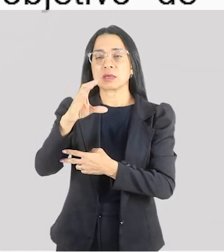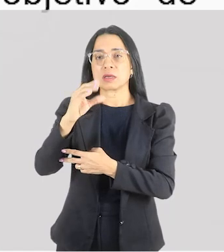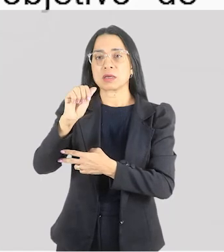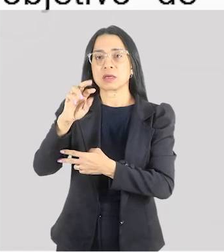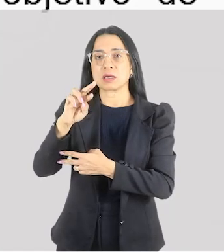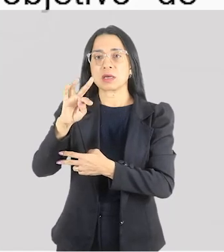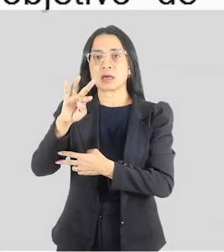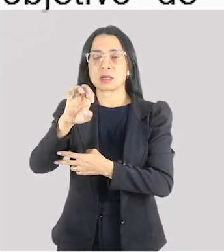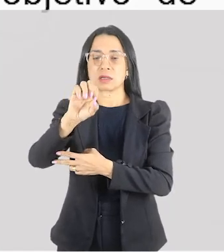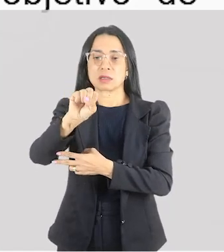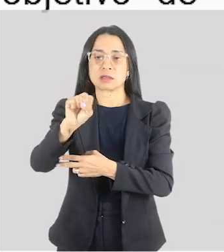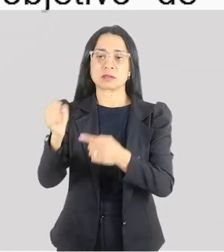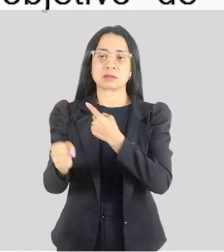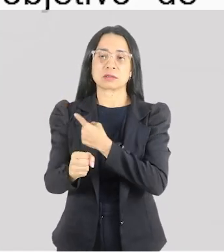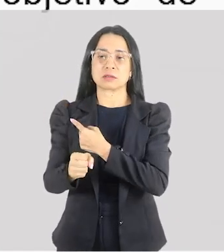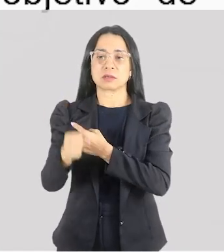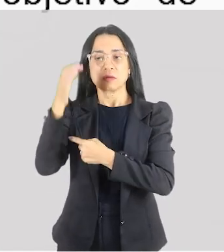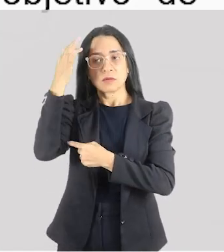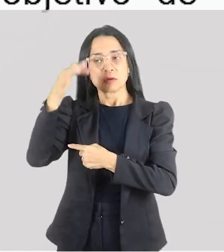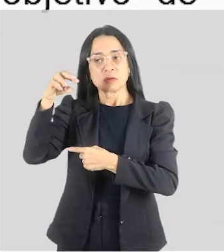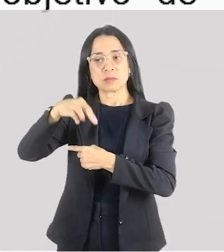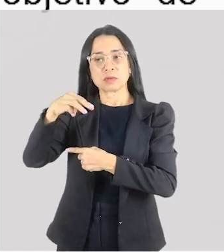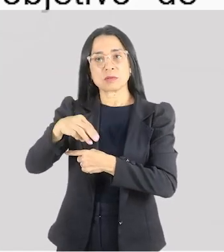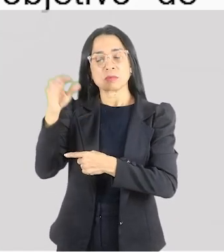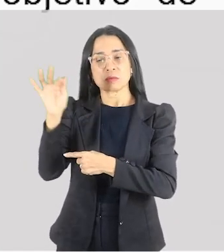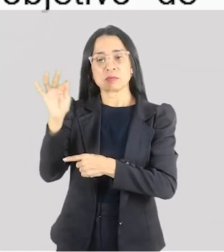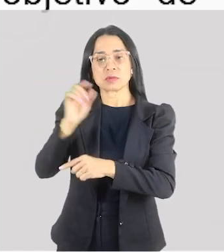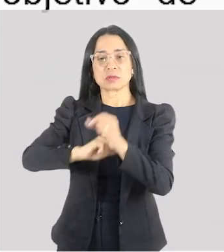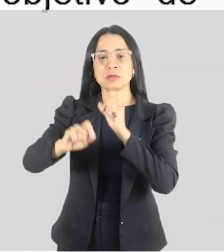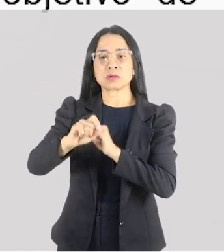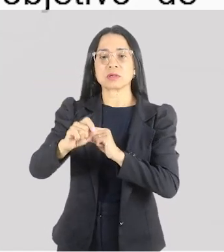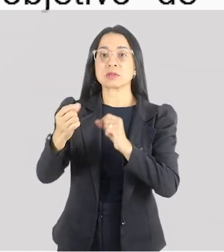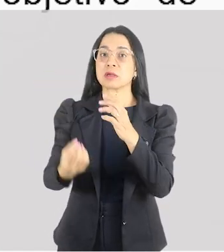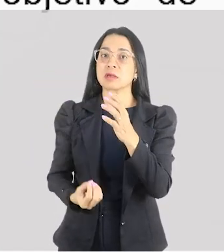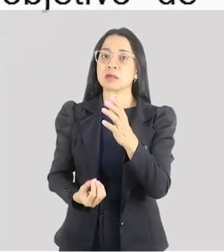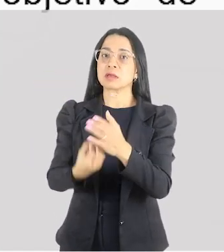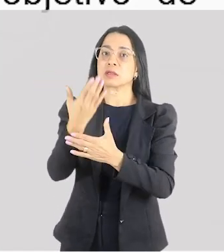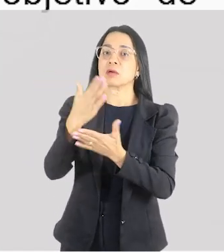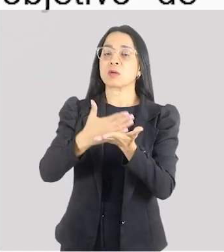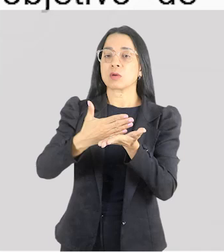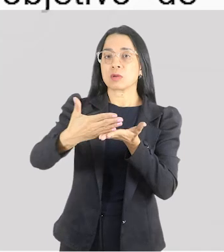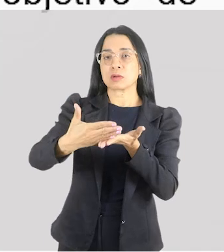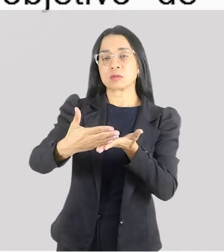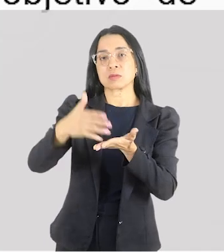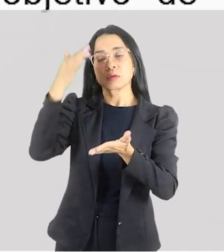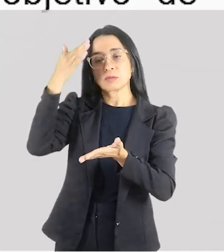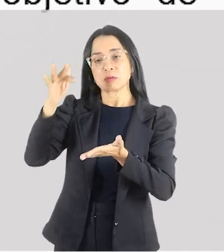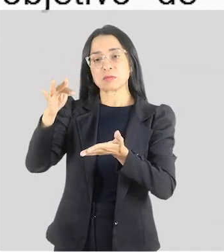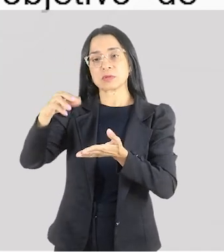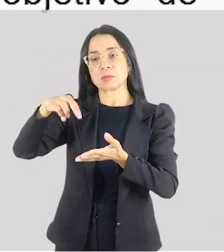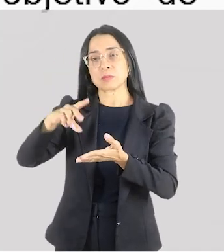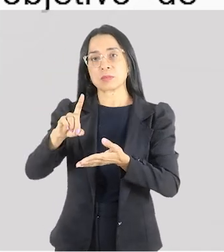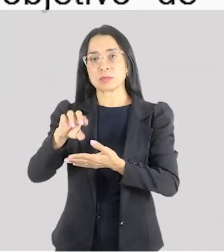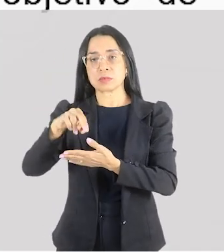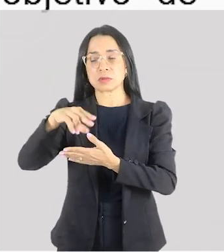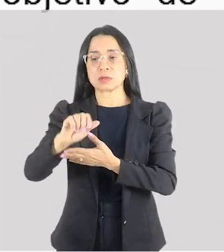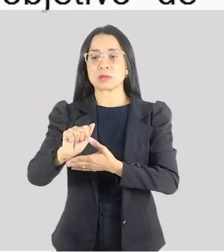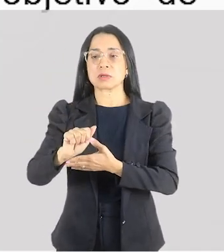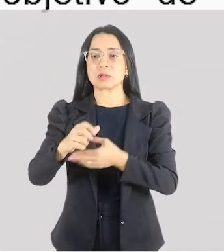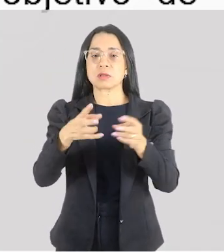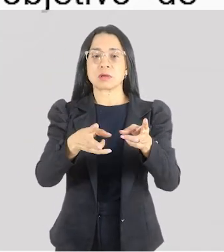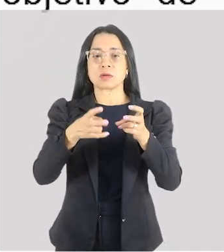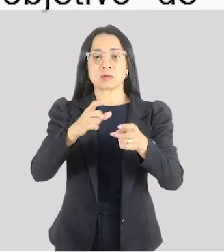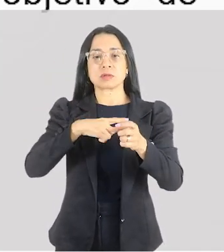Filósofo e matemático francês, é um dos inauguradores da filosofia moderna, falando para vocês, filosofia moderna. Sua concepção